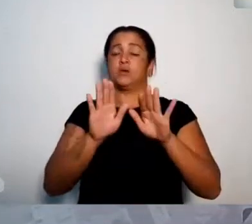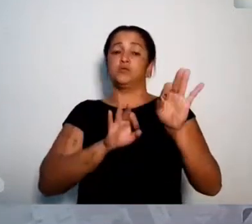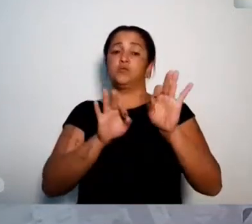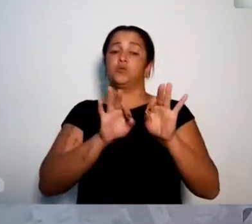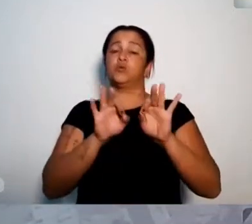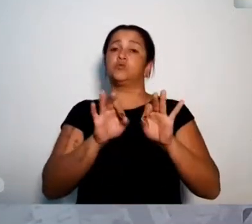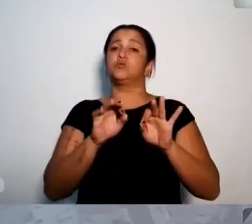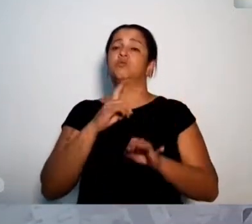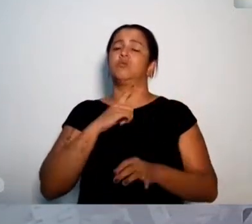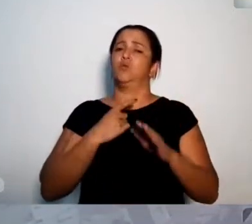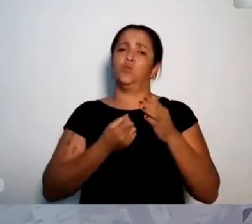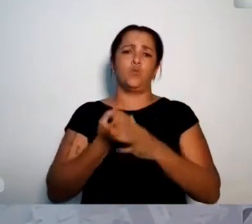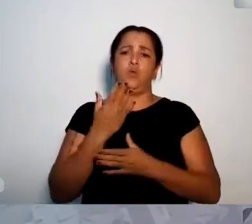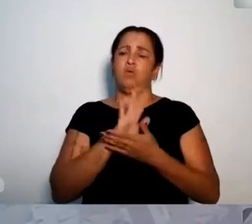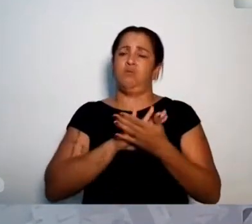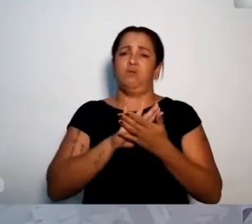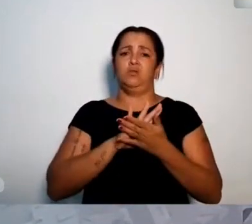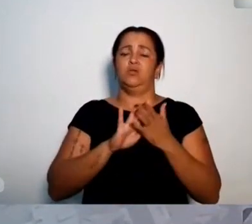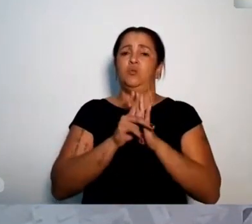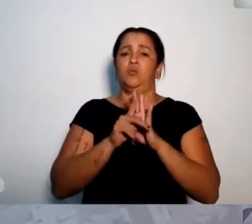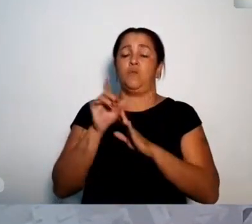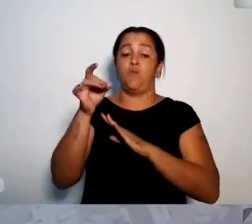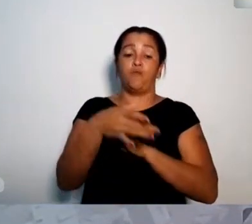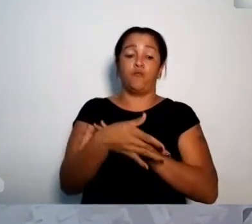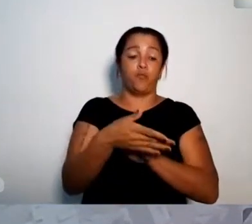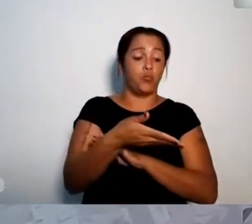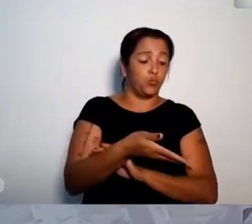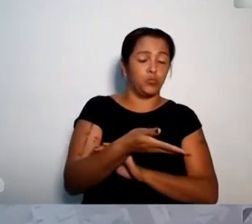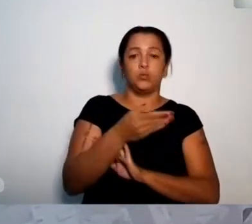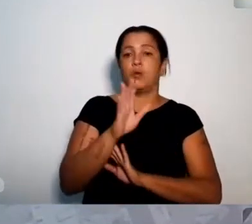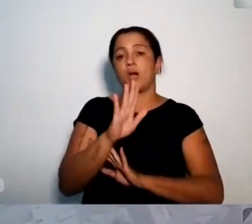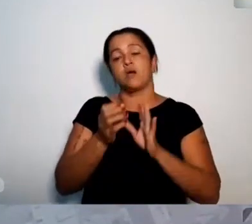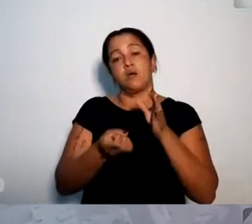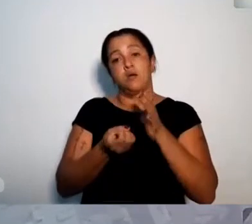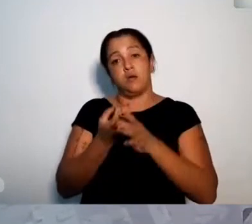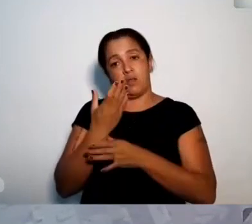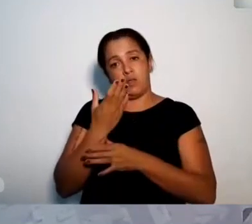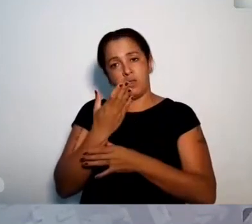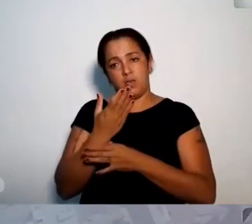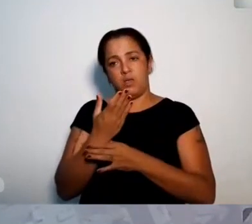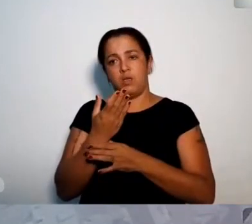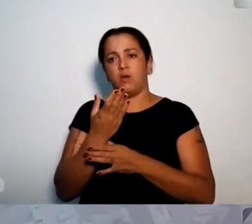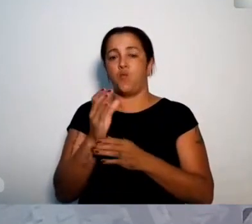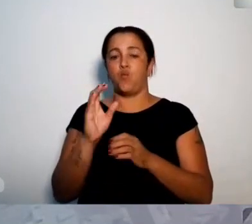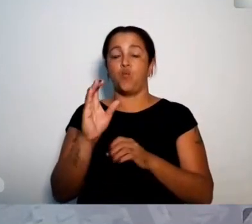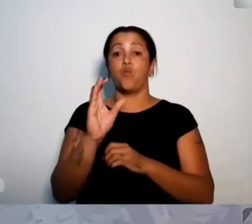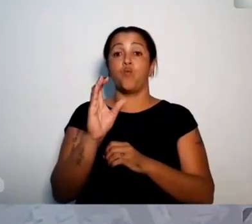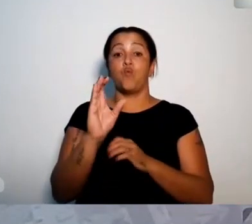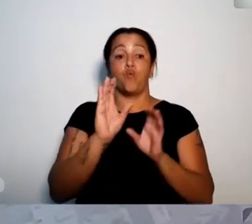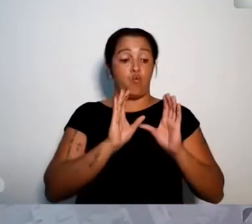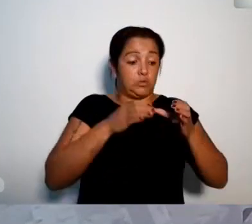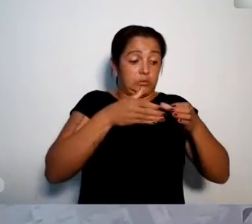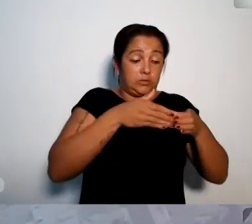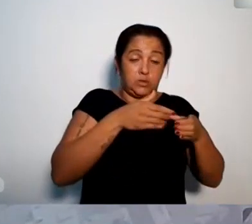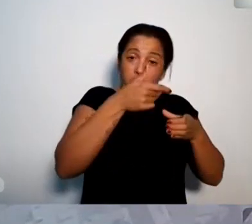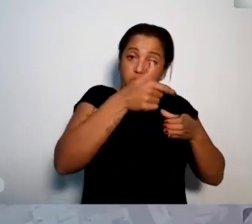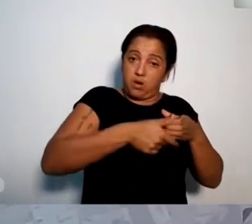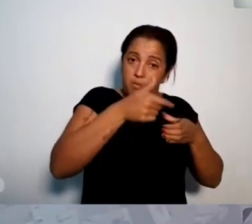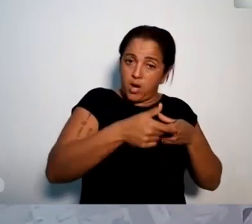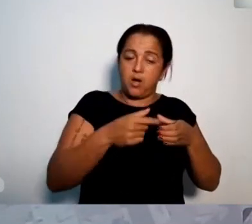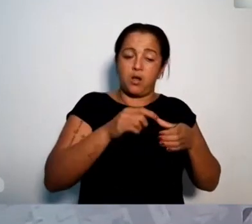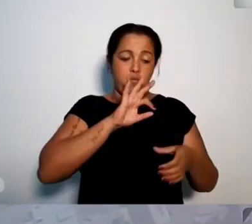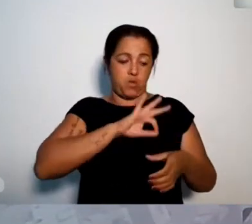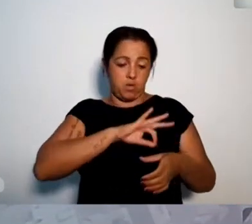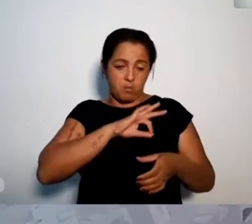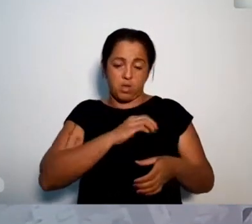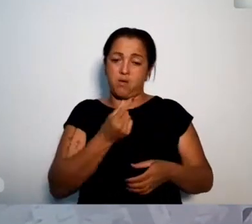cria simplesmente o fundo, ele também cria o Conselho do Trabalho, Emprego e Renda do município de Botucatu,